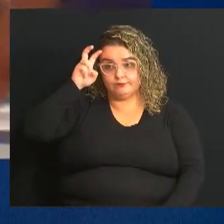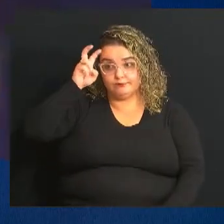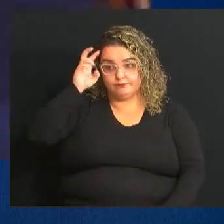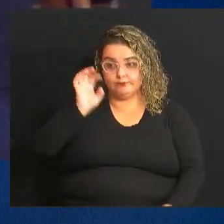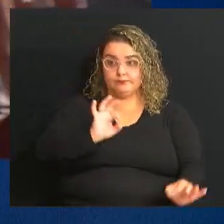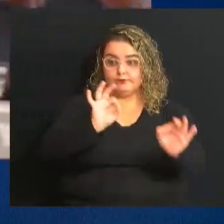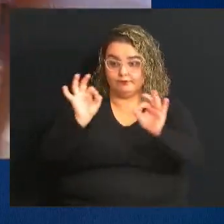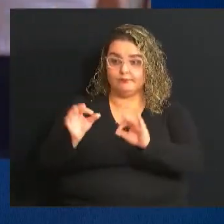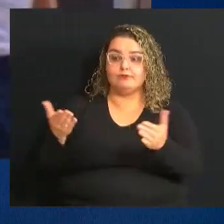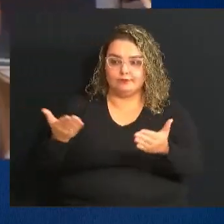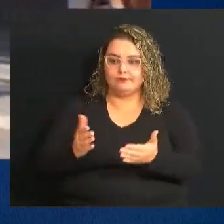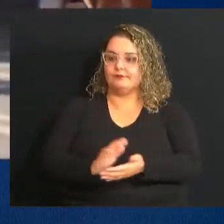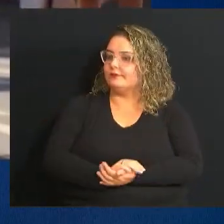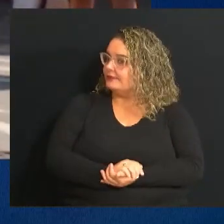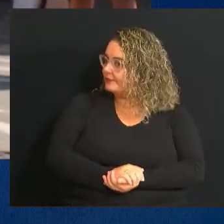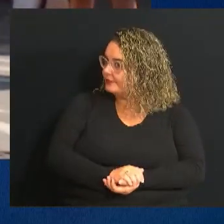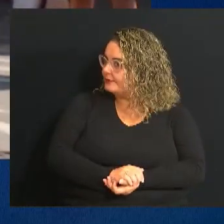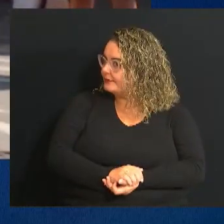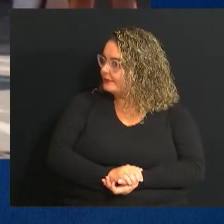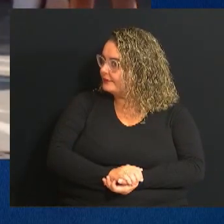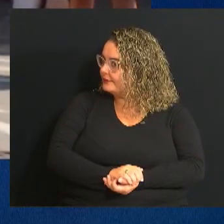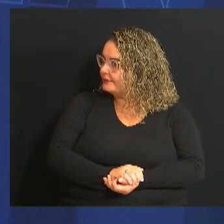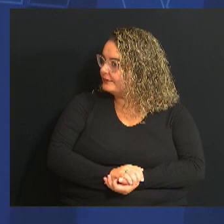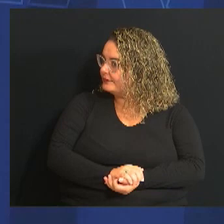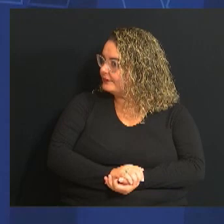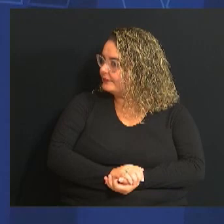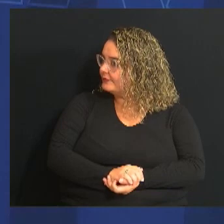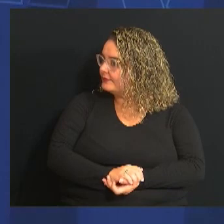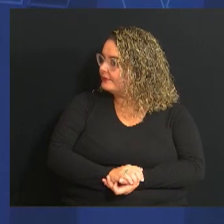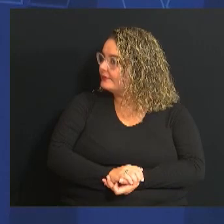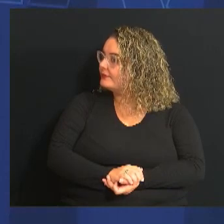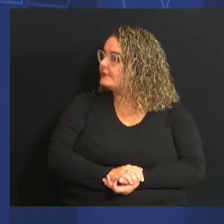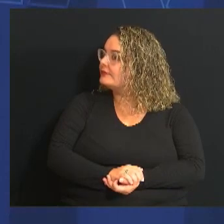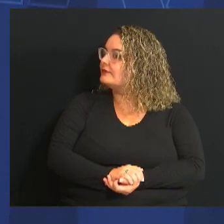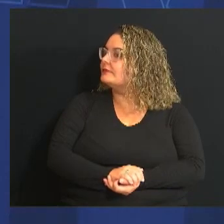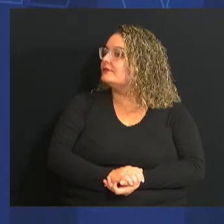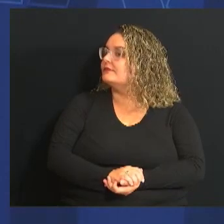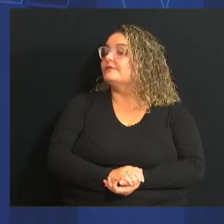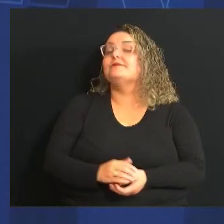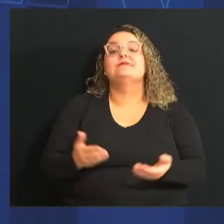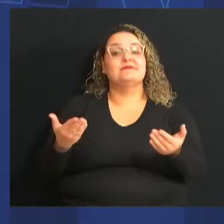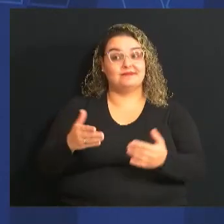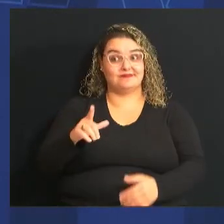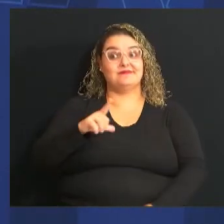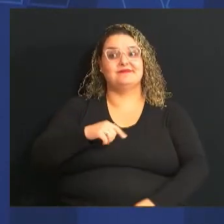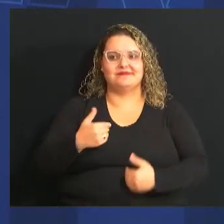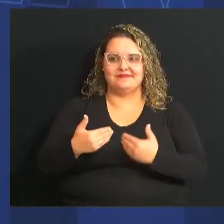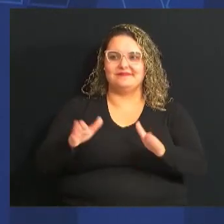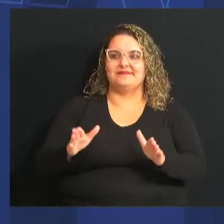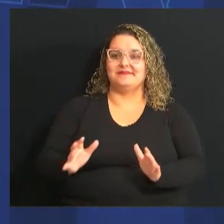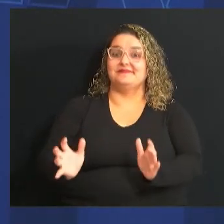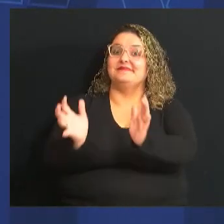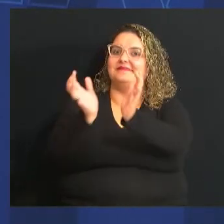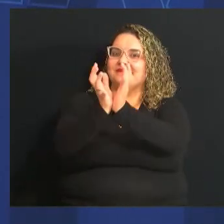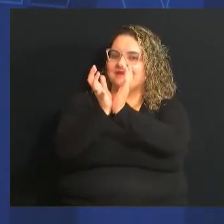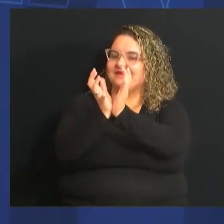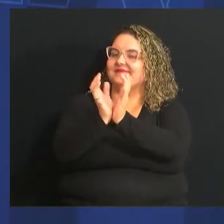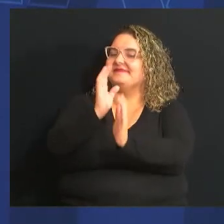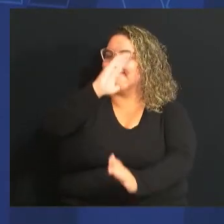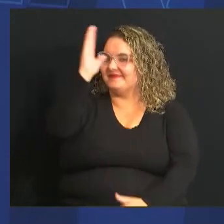está em ritmo de Copa e já preparou o ambiente para os funcionários darem aquele empurrão para o Brasil. Na